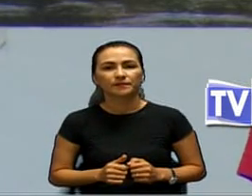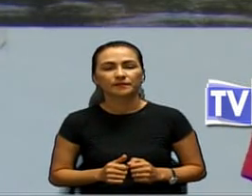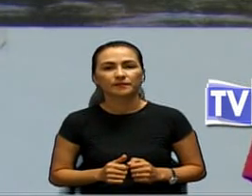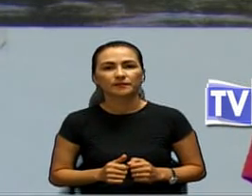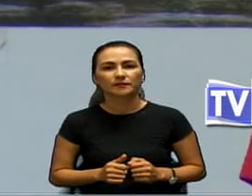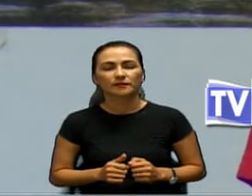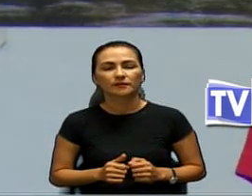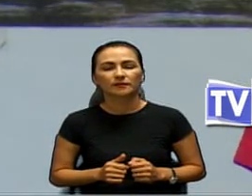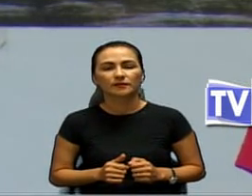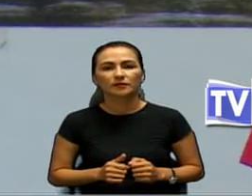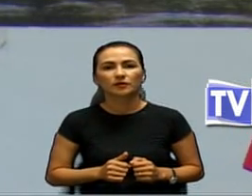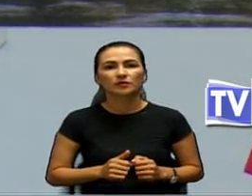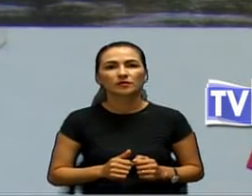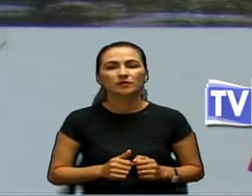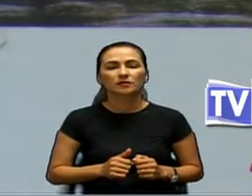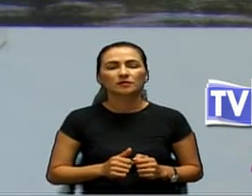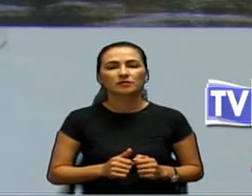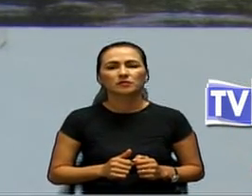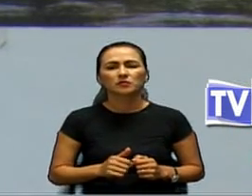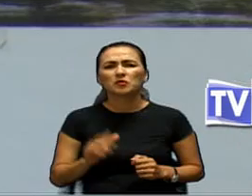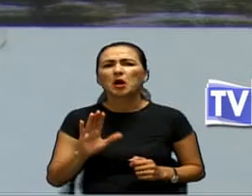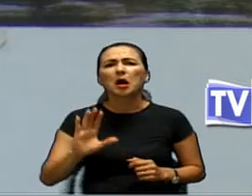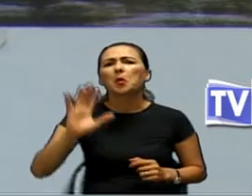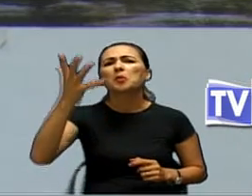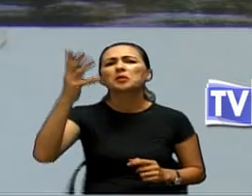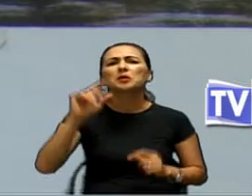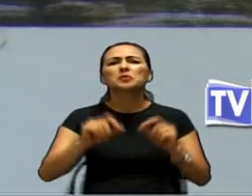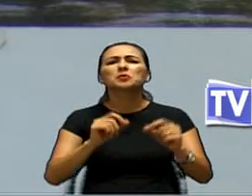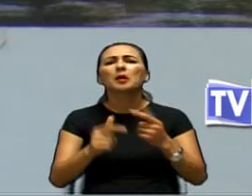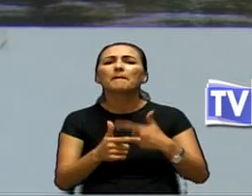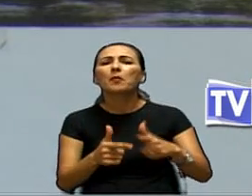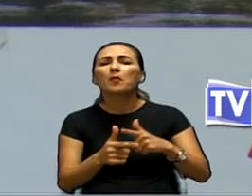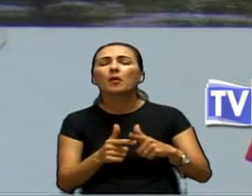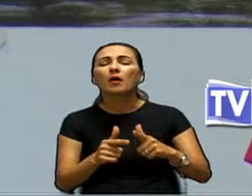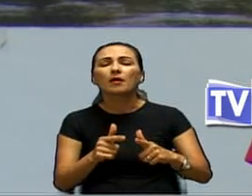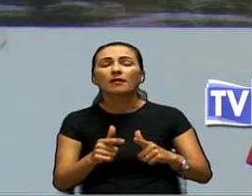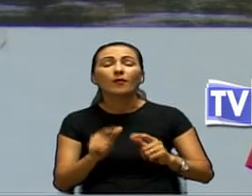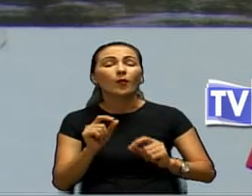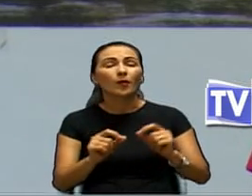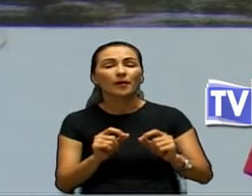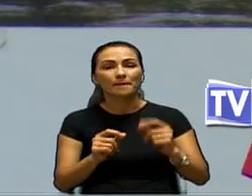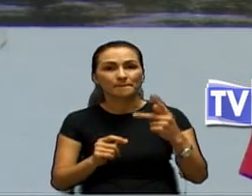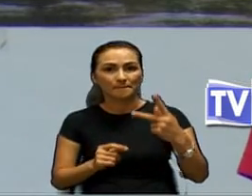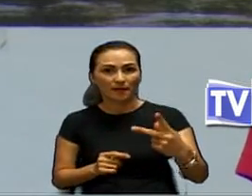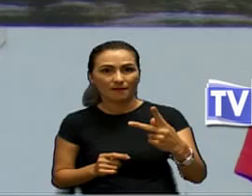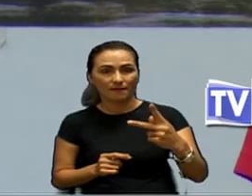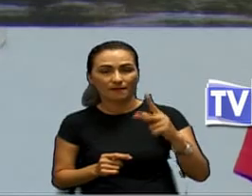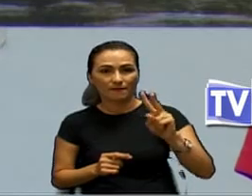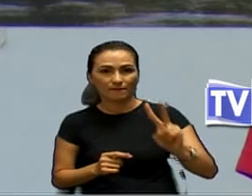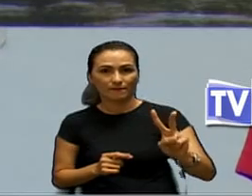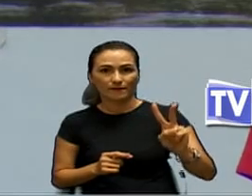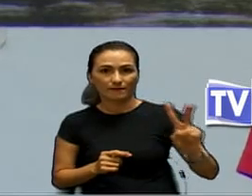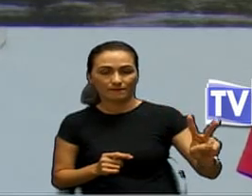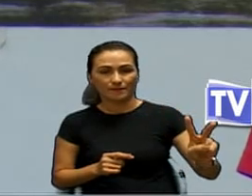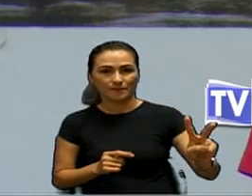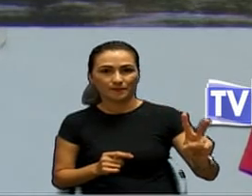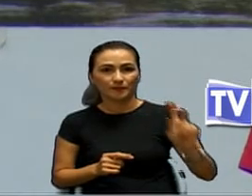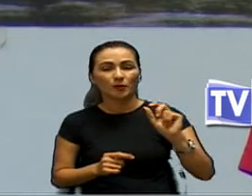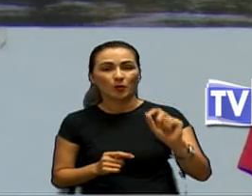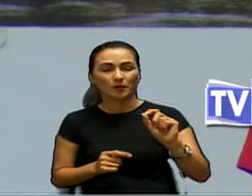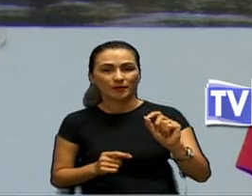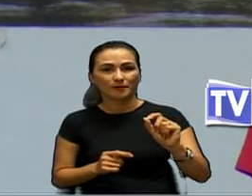temerosa PVV, que traduzido significa eleições para